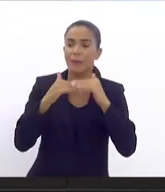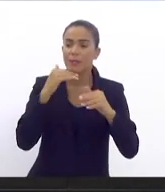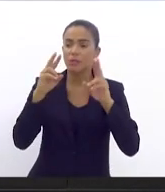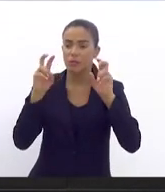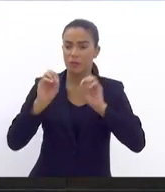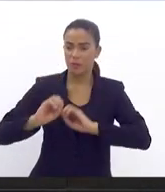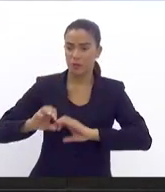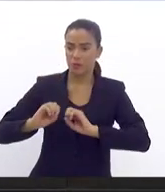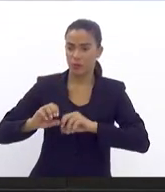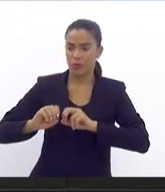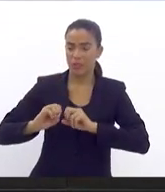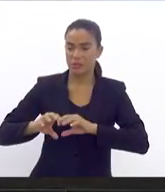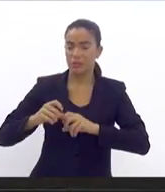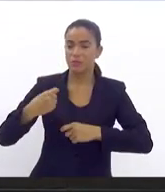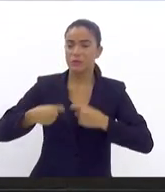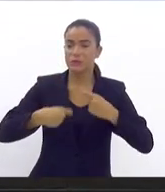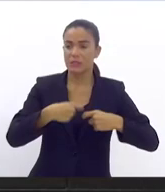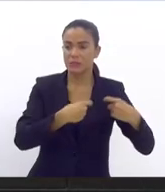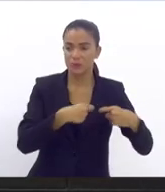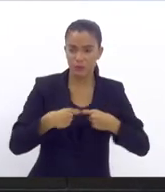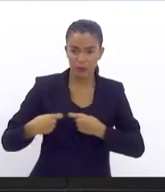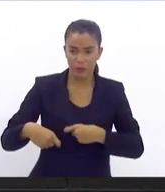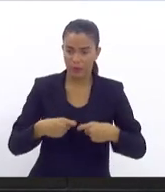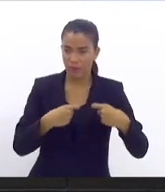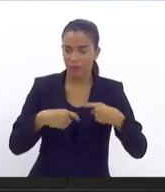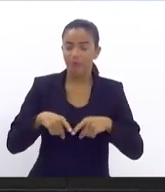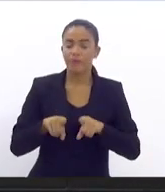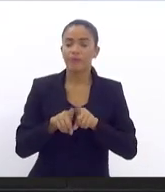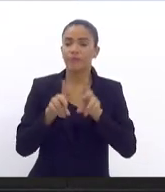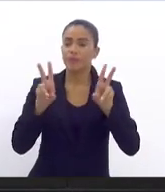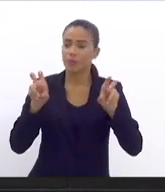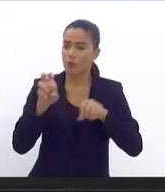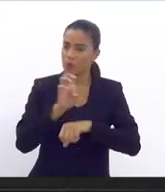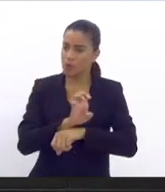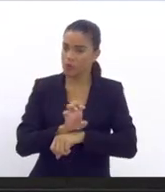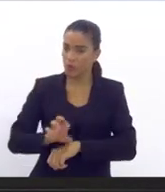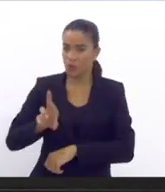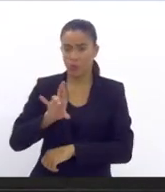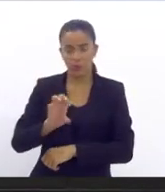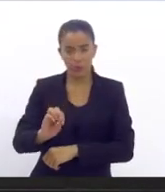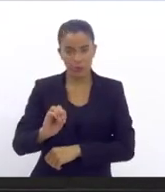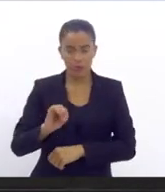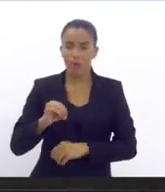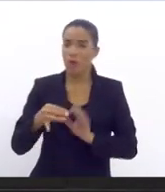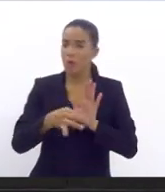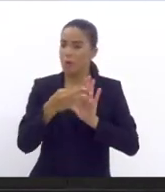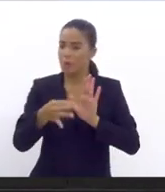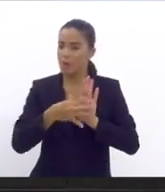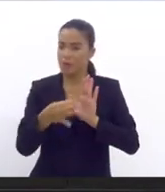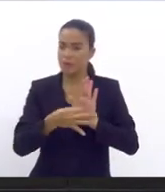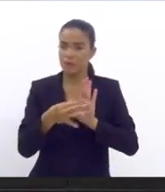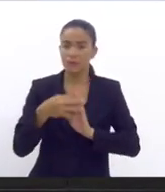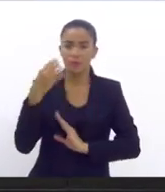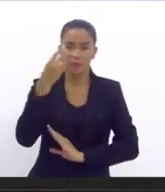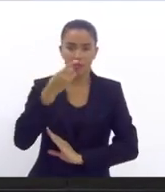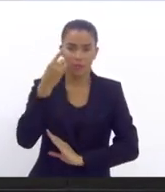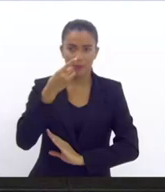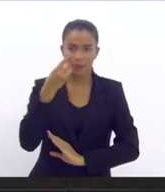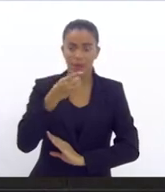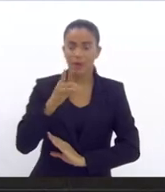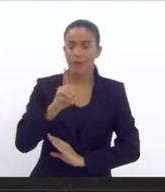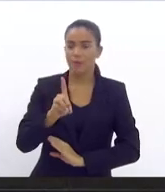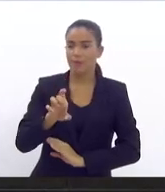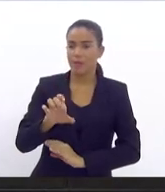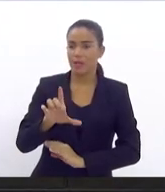sexual nos colégios da rede pública e privada no estado do Rio de Janeiro. Para aparecer o relator, deputado Guilherme